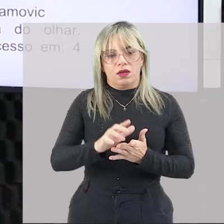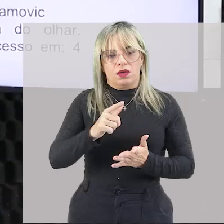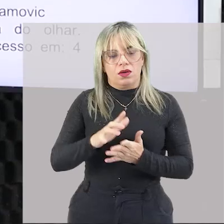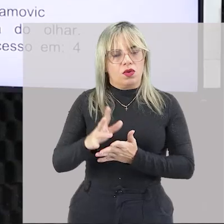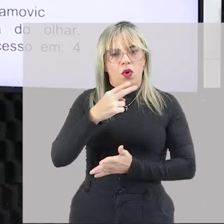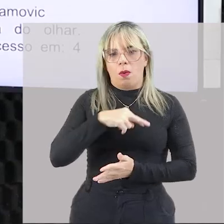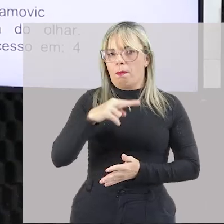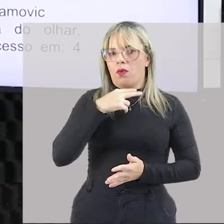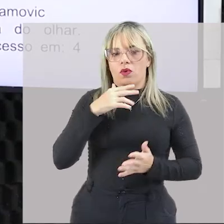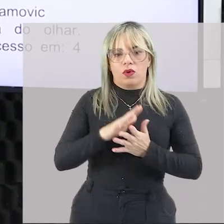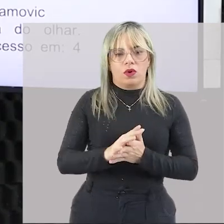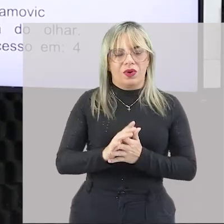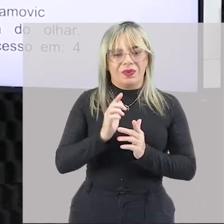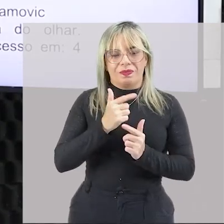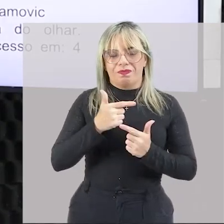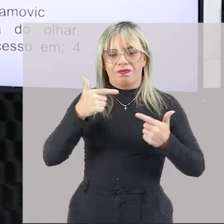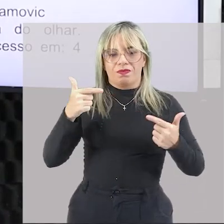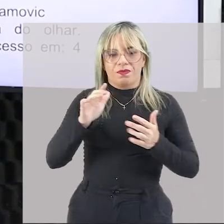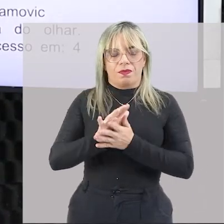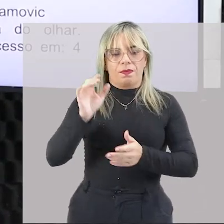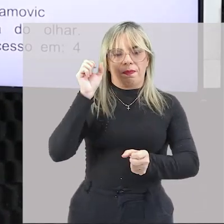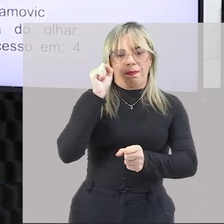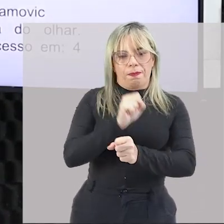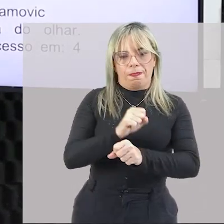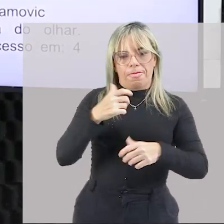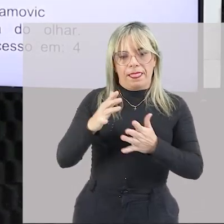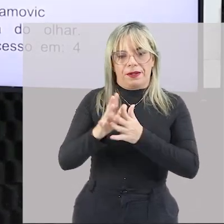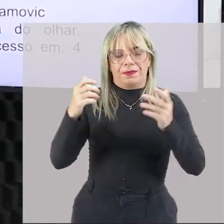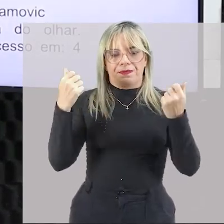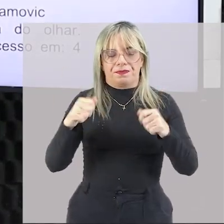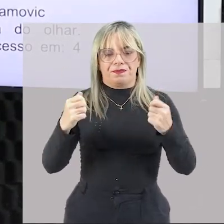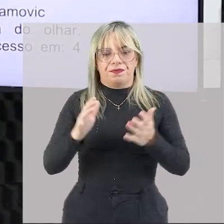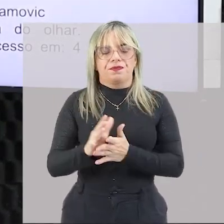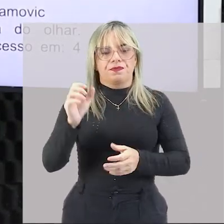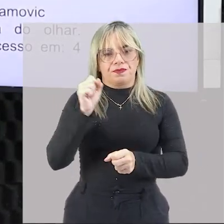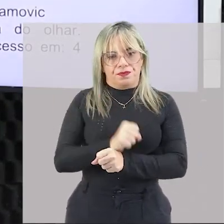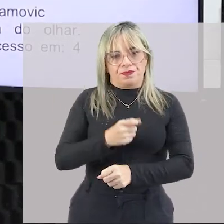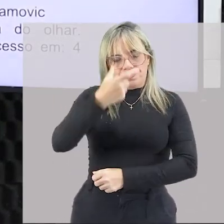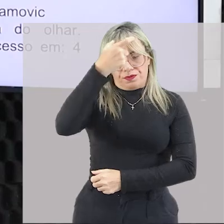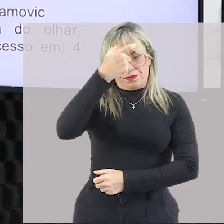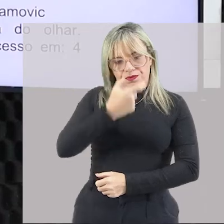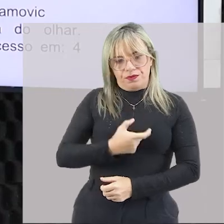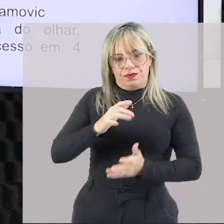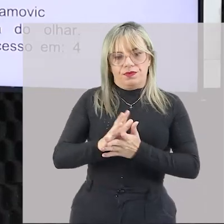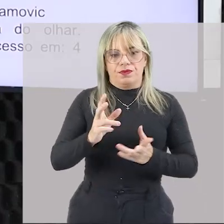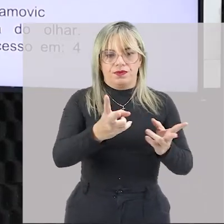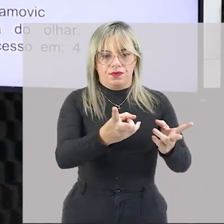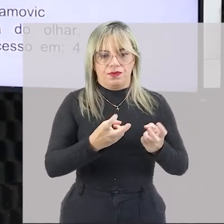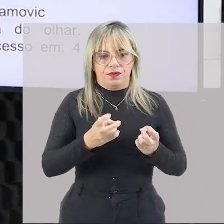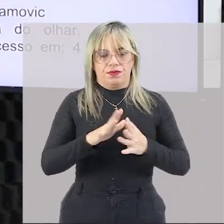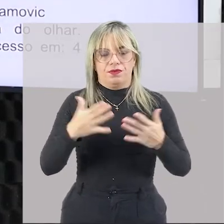ler a pessoa. Olhar nos olhos e parar. É preciso eu parar para que você me note.